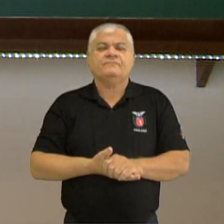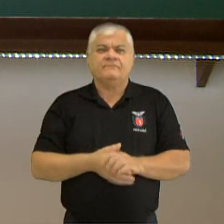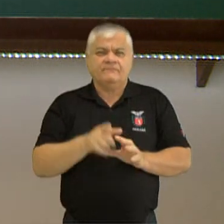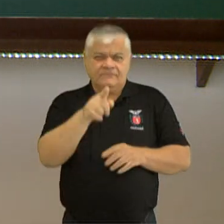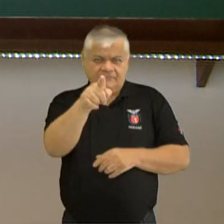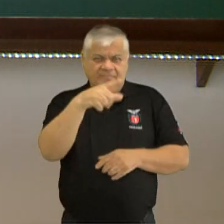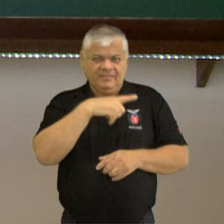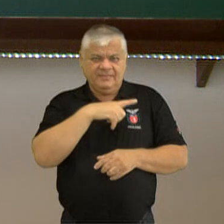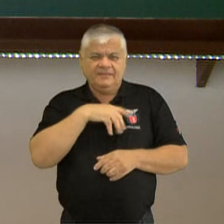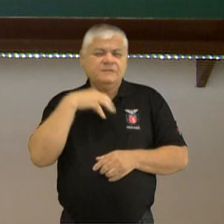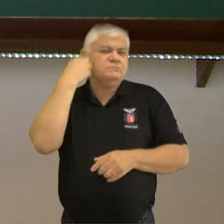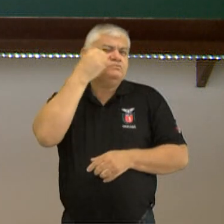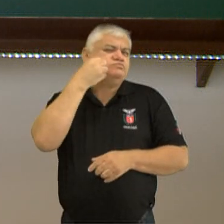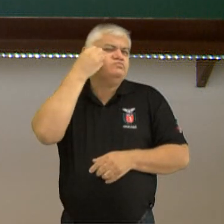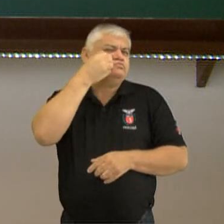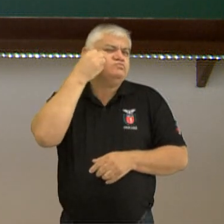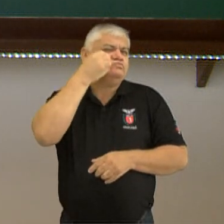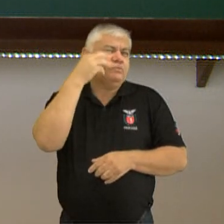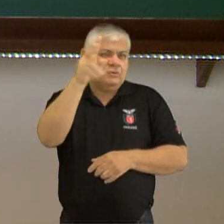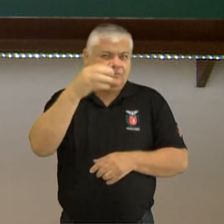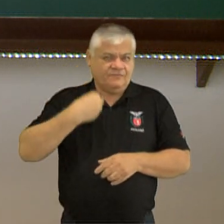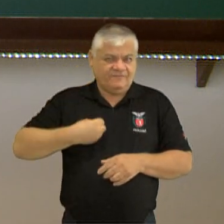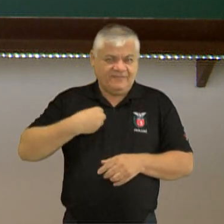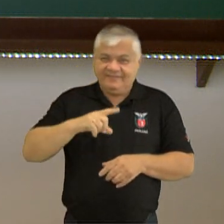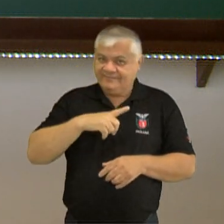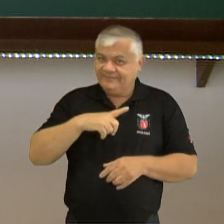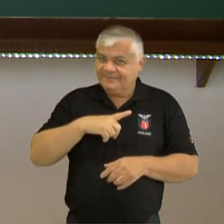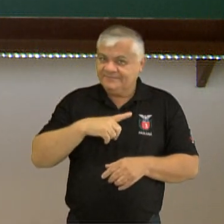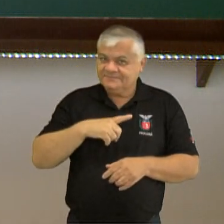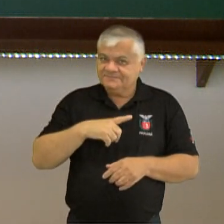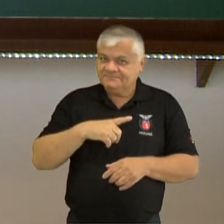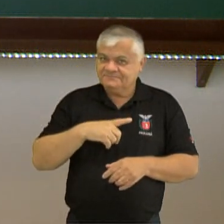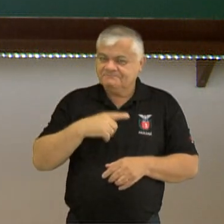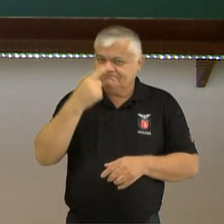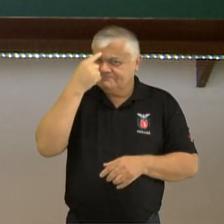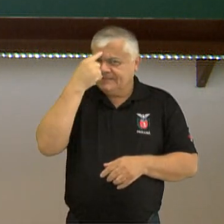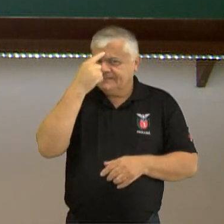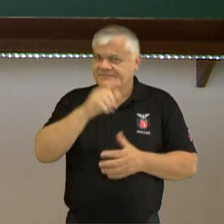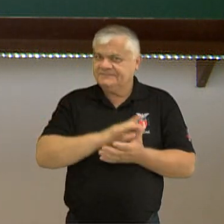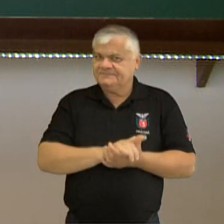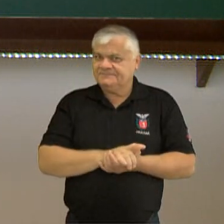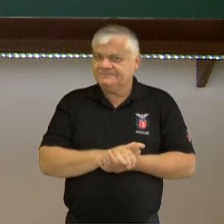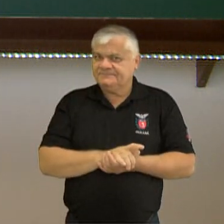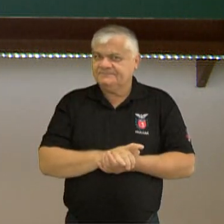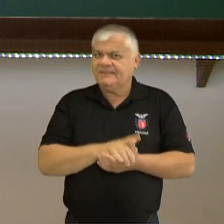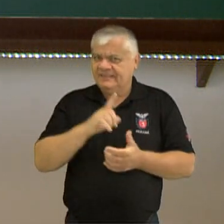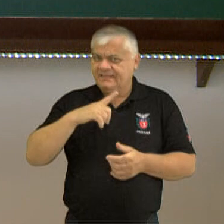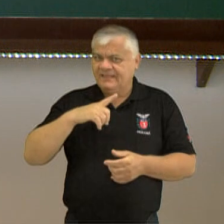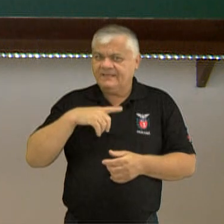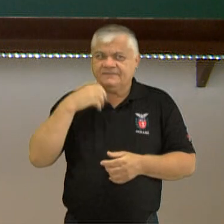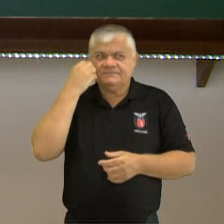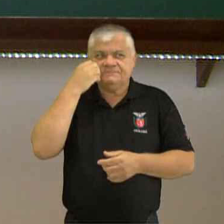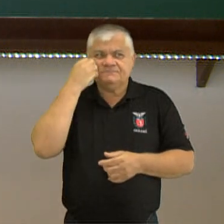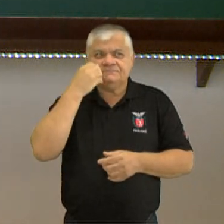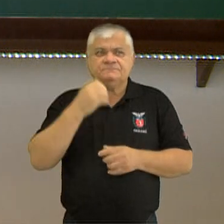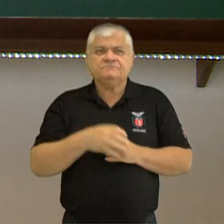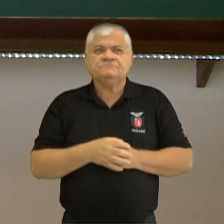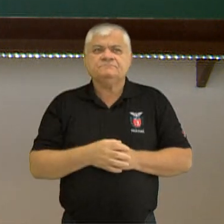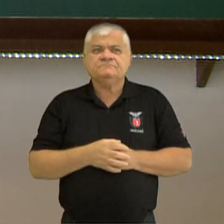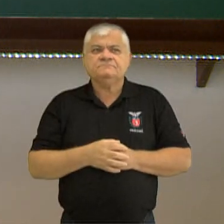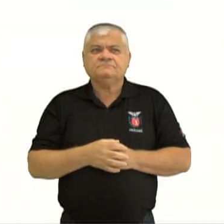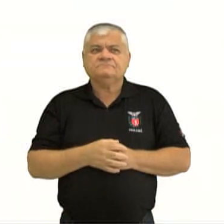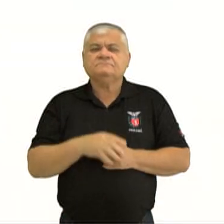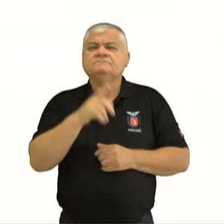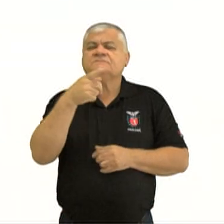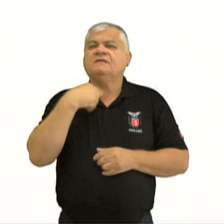muitas experiências? Ai, ai, ai, hein? Pensa. Possui experiências?